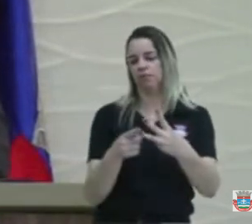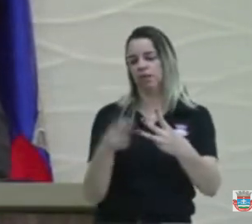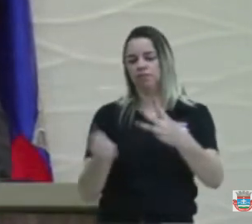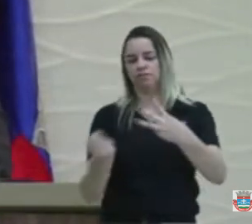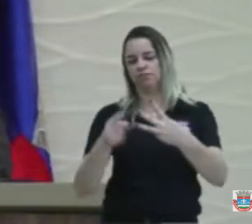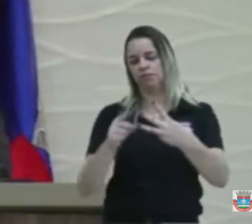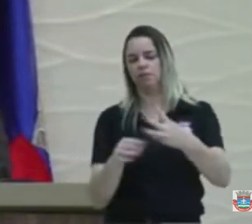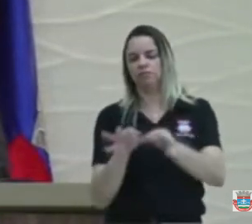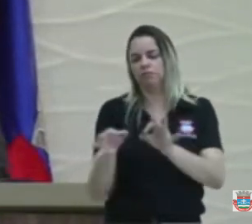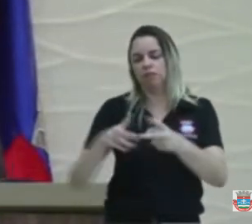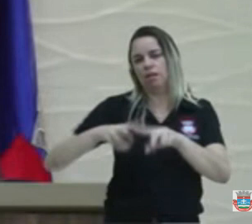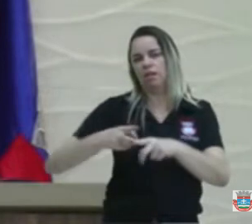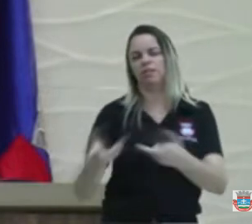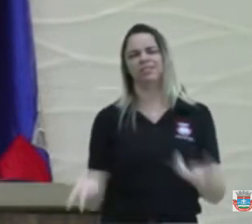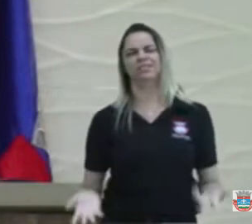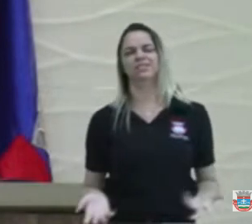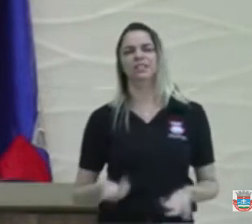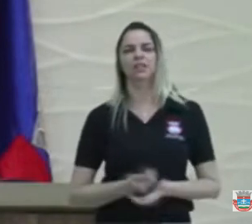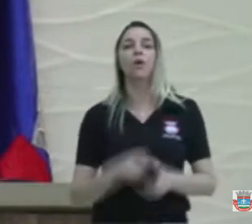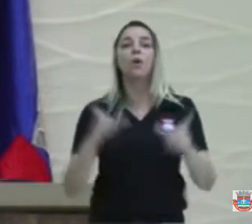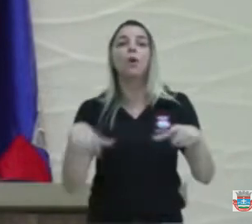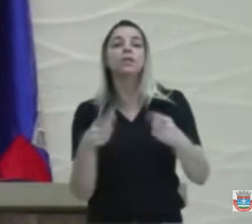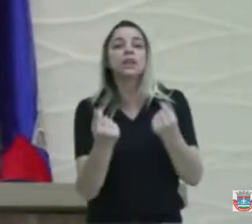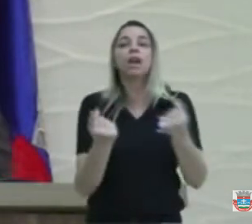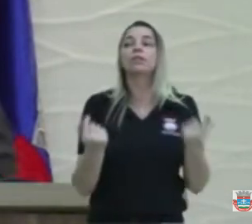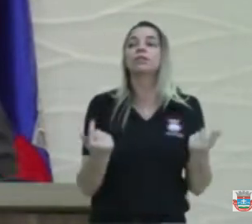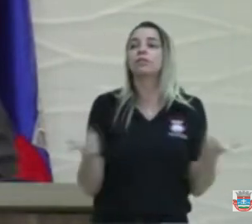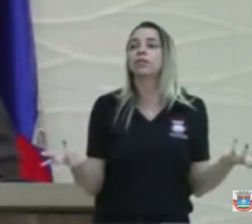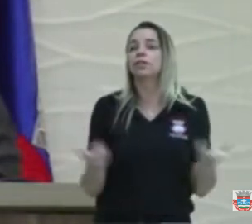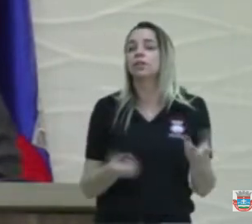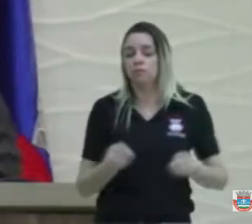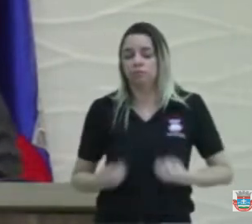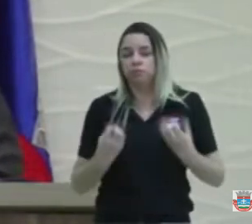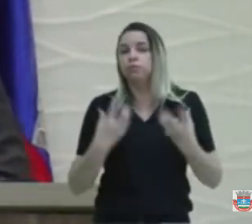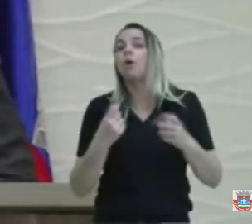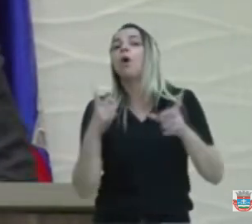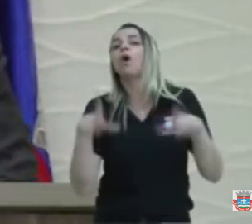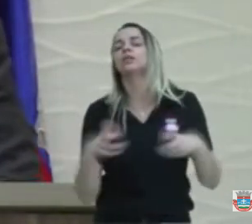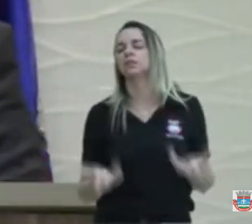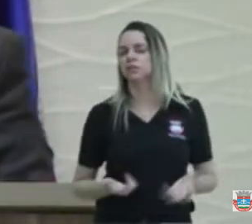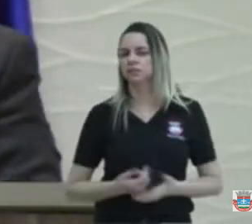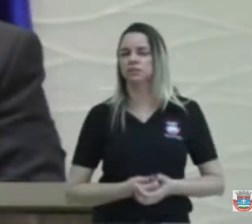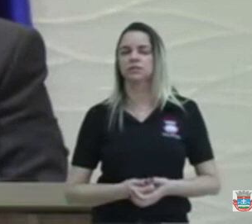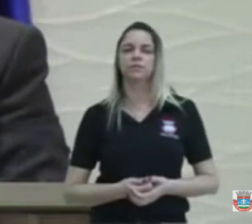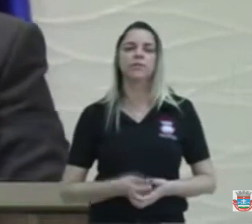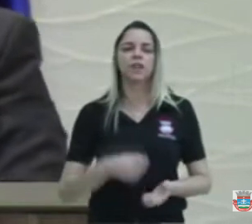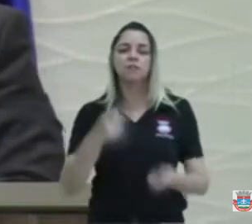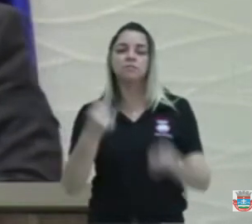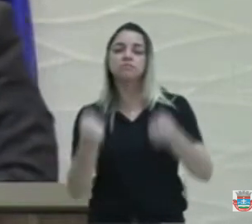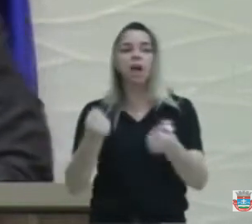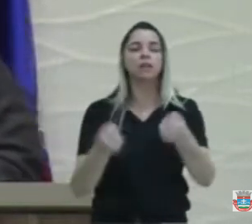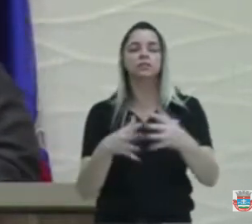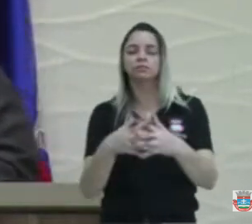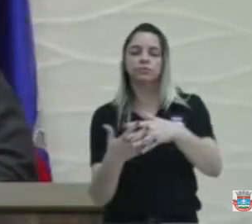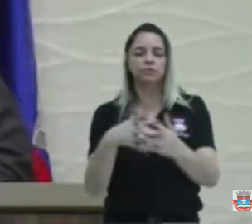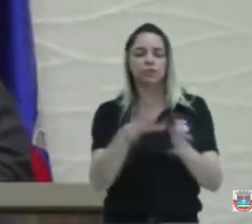manutenção. Então, onde está o dinheiro? Onde está sendo gasto o dinheiro? Não é obrigação de Zé Almeida, não. Cadê aquelas máquinas que no